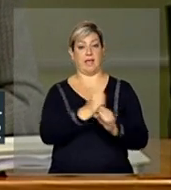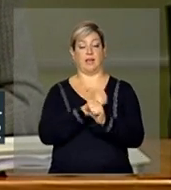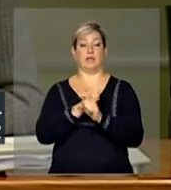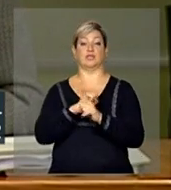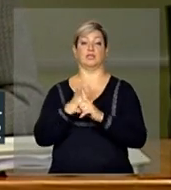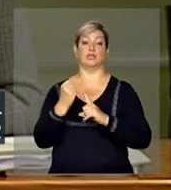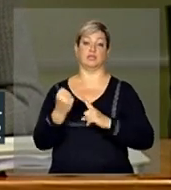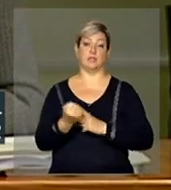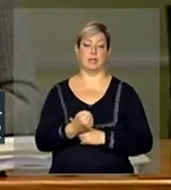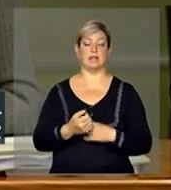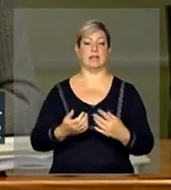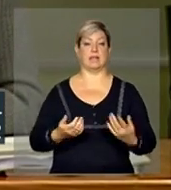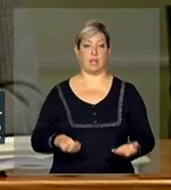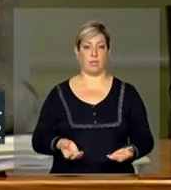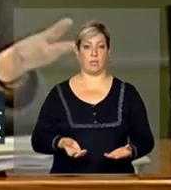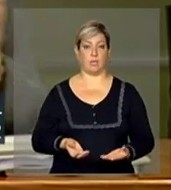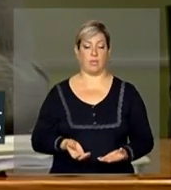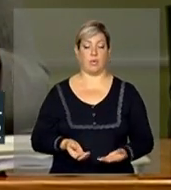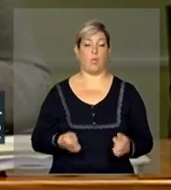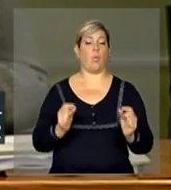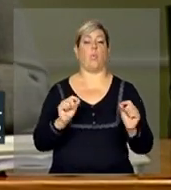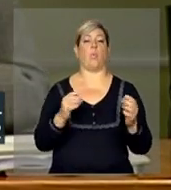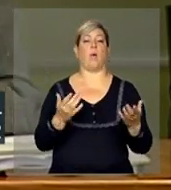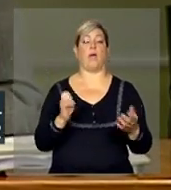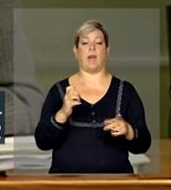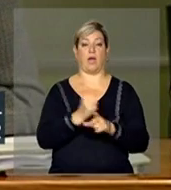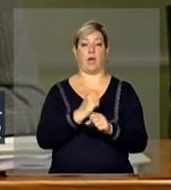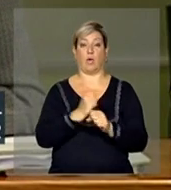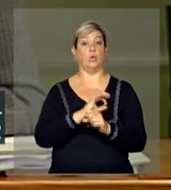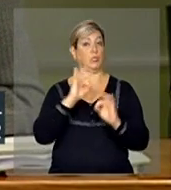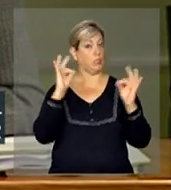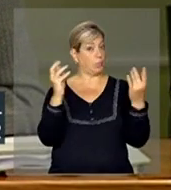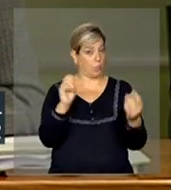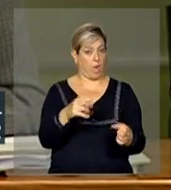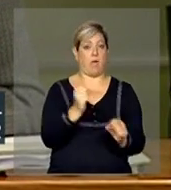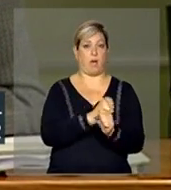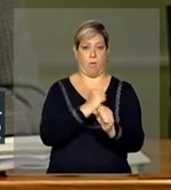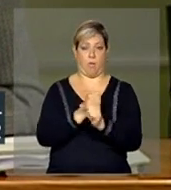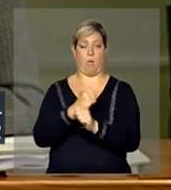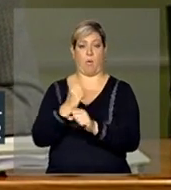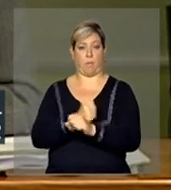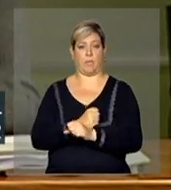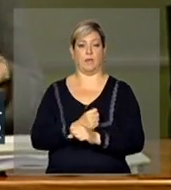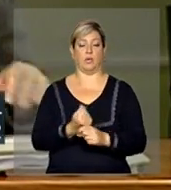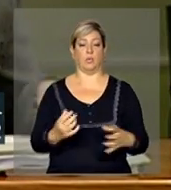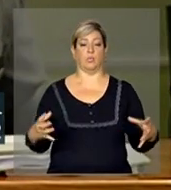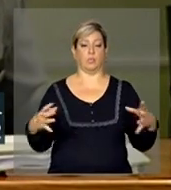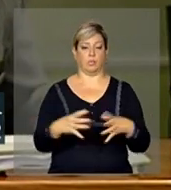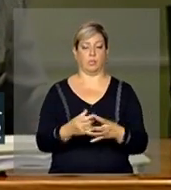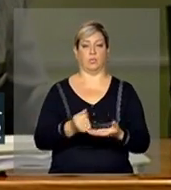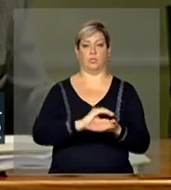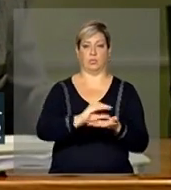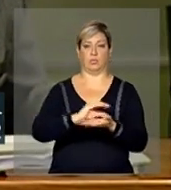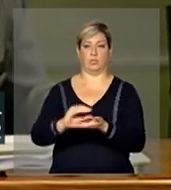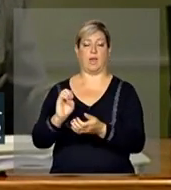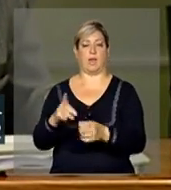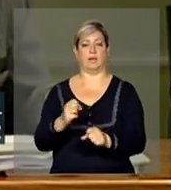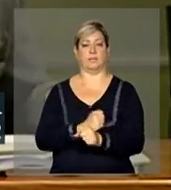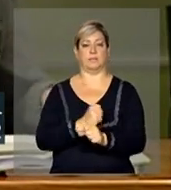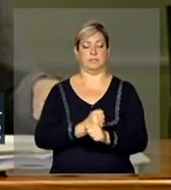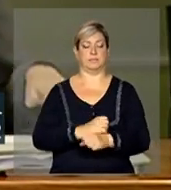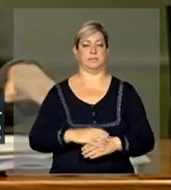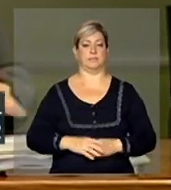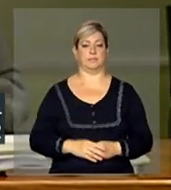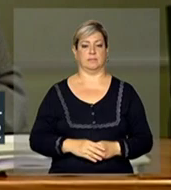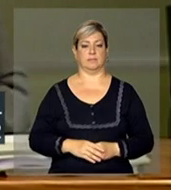social. Então, o que é infraestrutura? Tudo é infraestrutura. O conjunto de investimentos é infraestrutura.